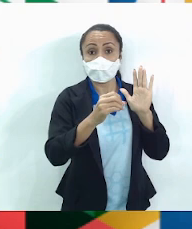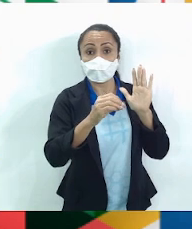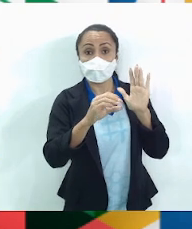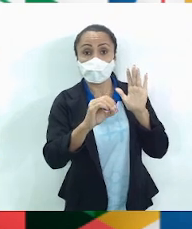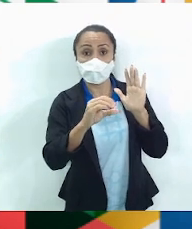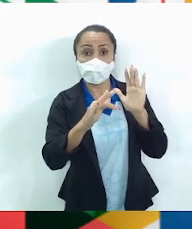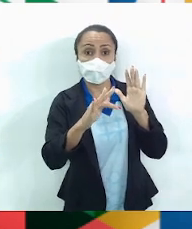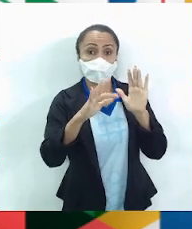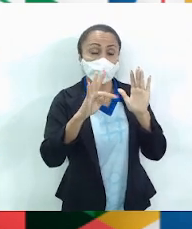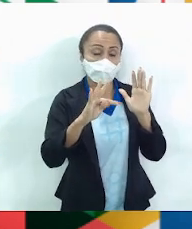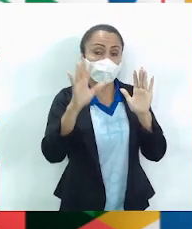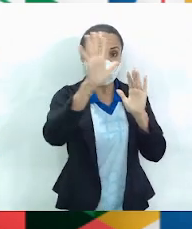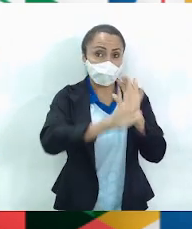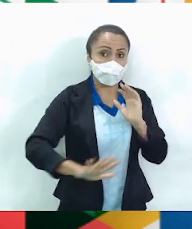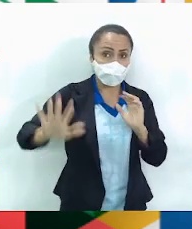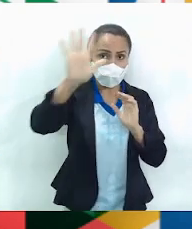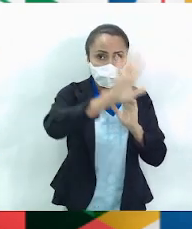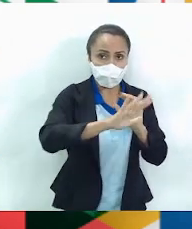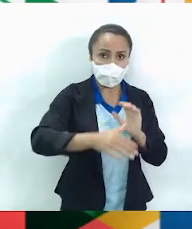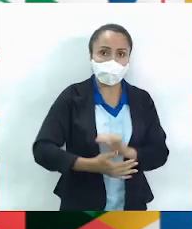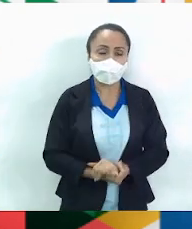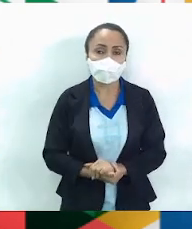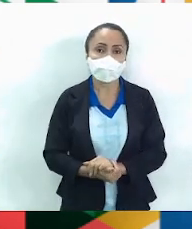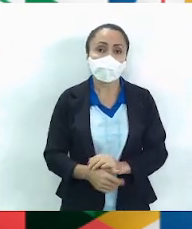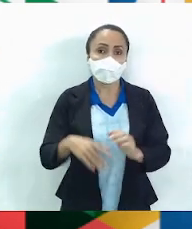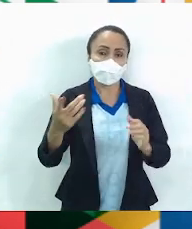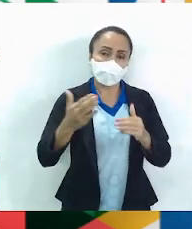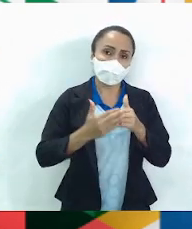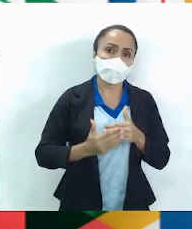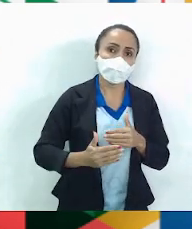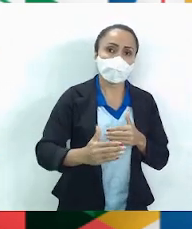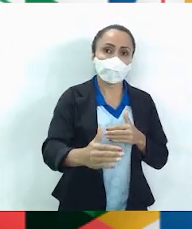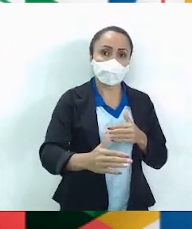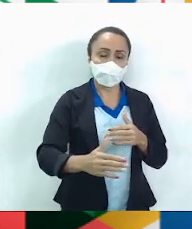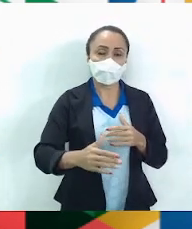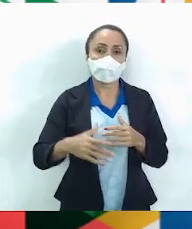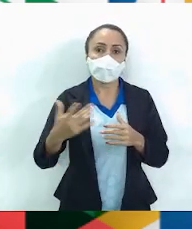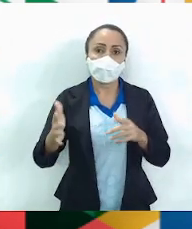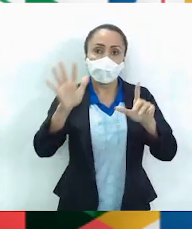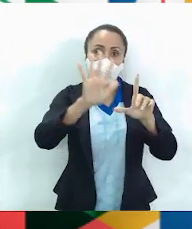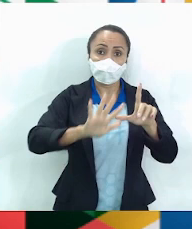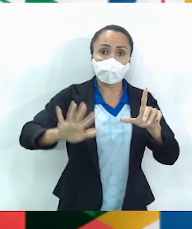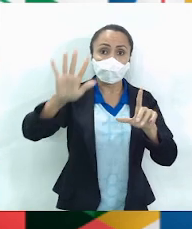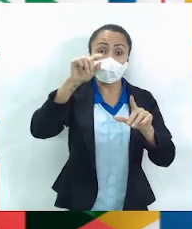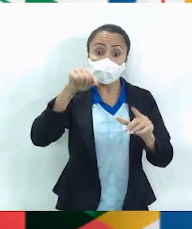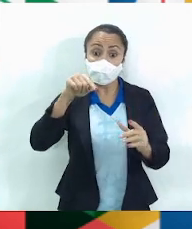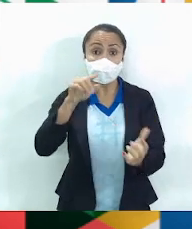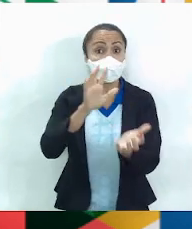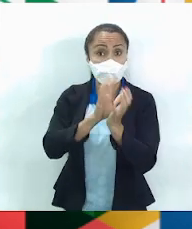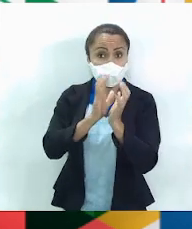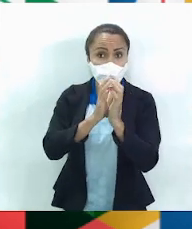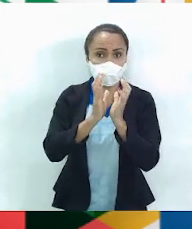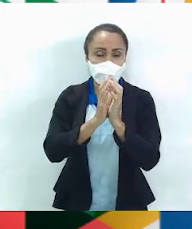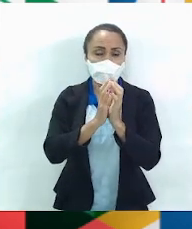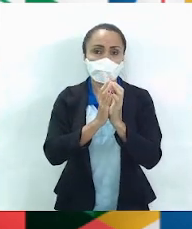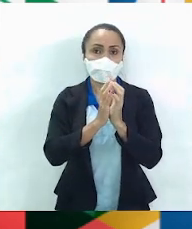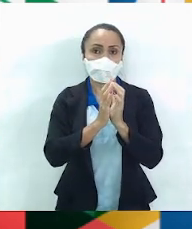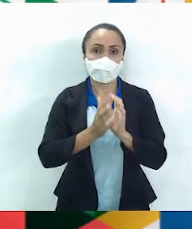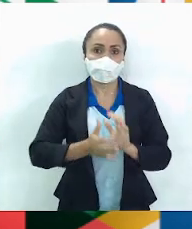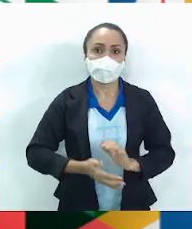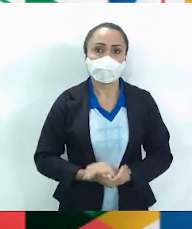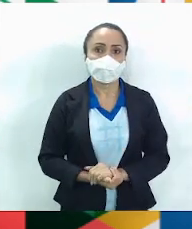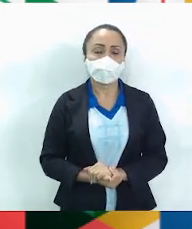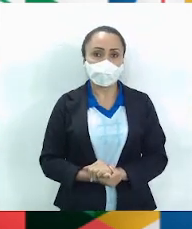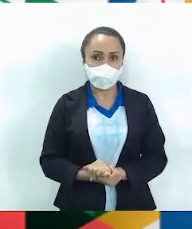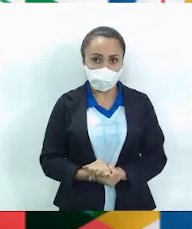trading nacional, uma das iniciativas do Porto Digital do Recife. Olha aí, uma questão que